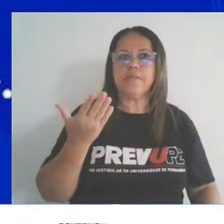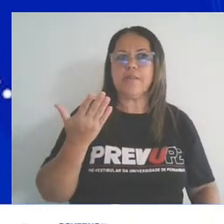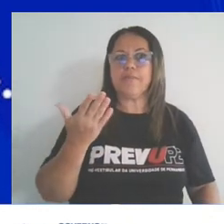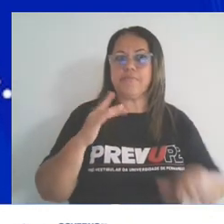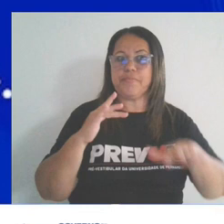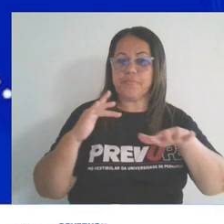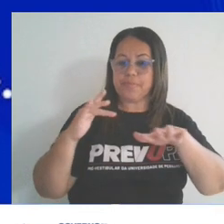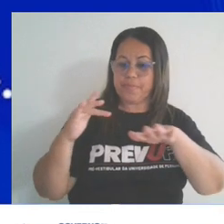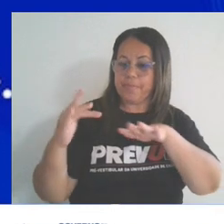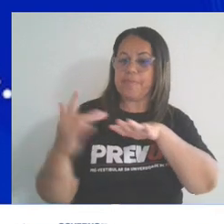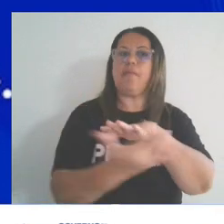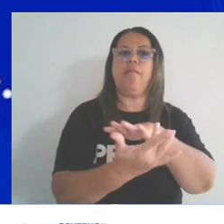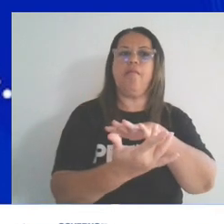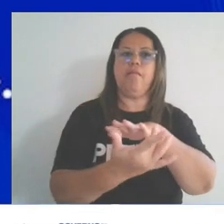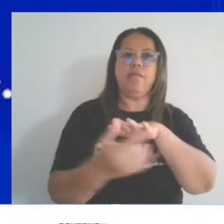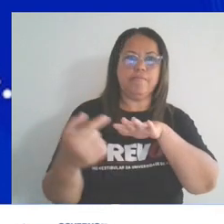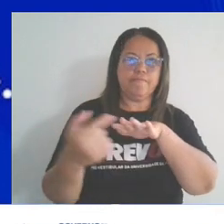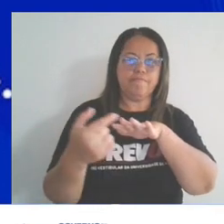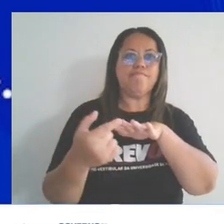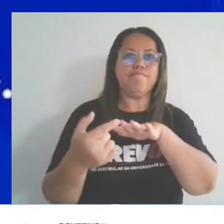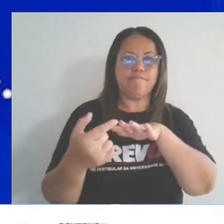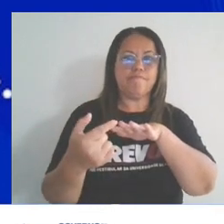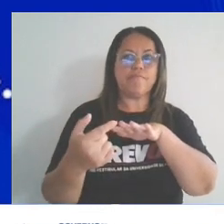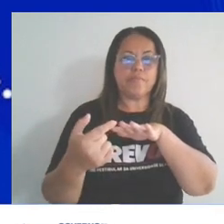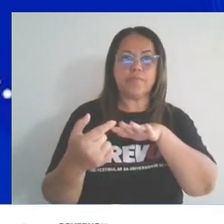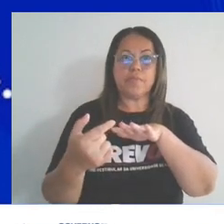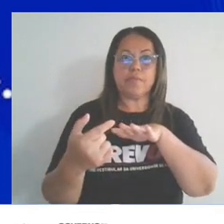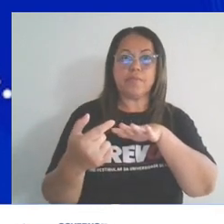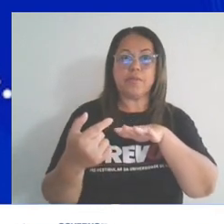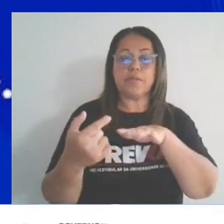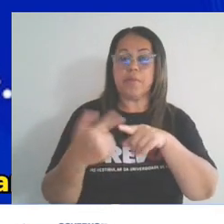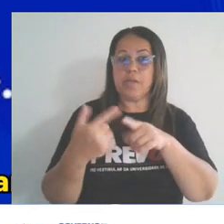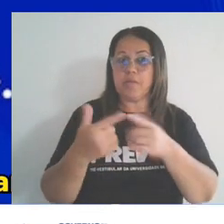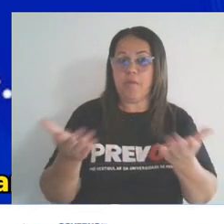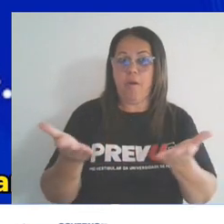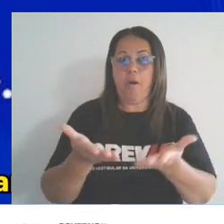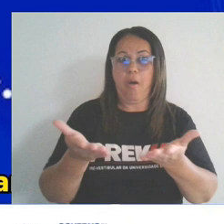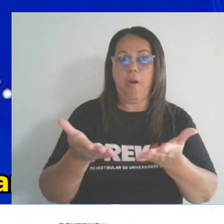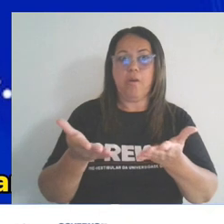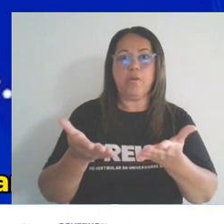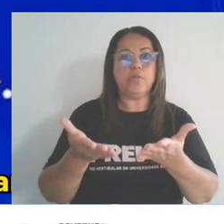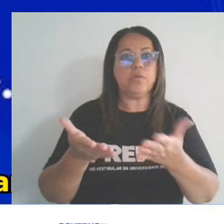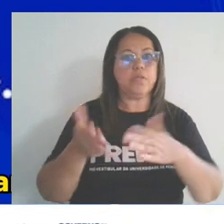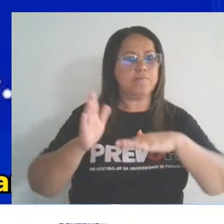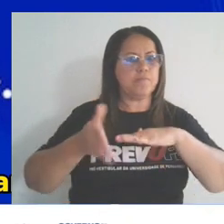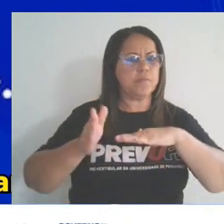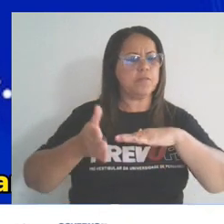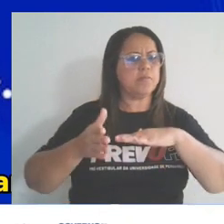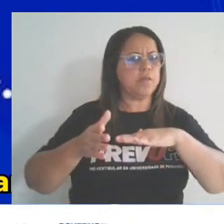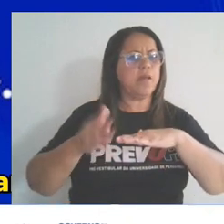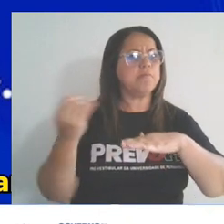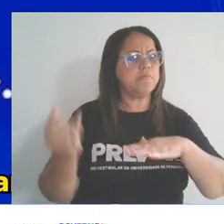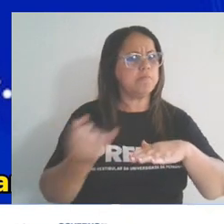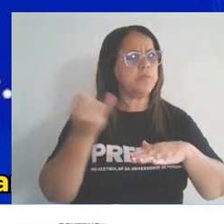sociais digitais. As redes sociais digitais, na contemporaneidade, elas ocupam um lugar central